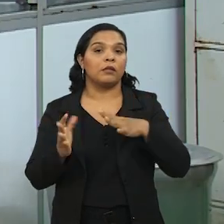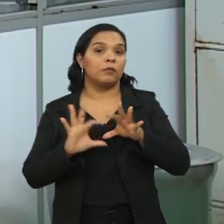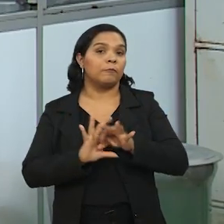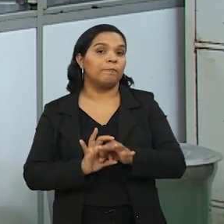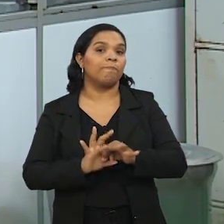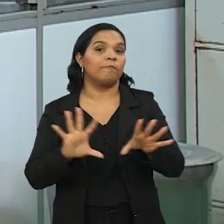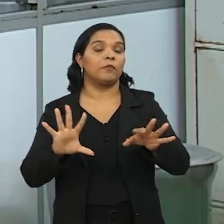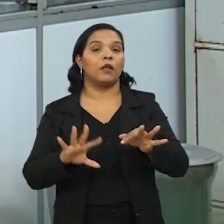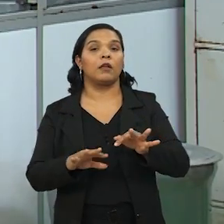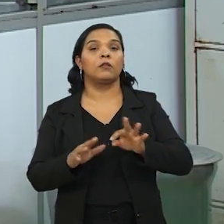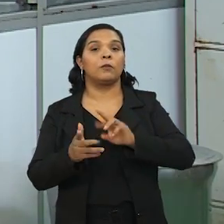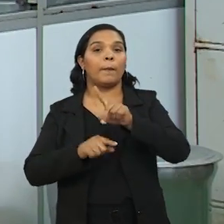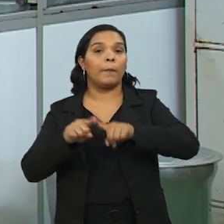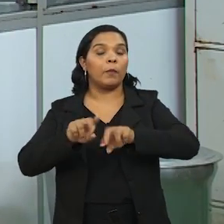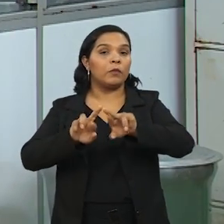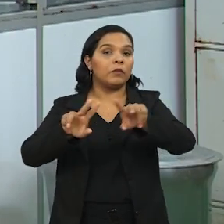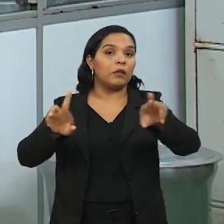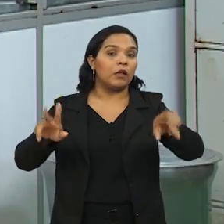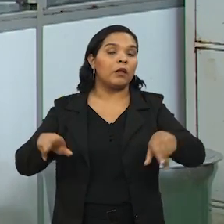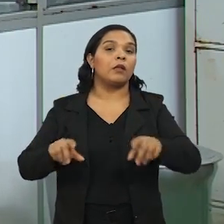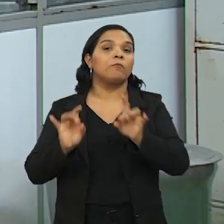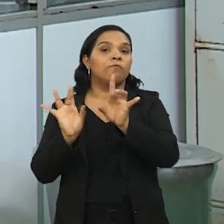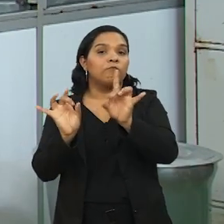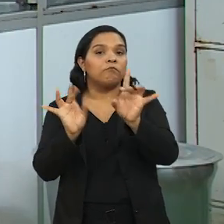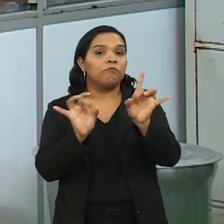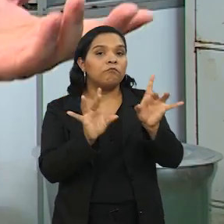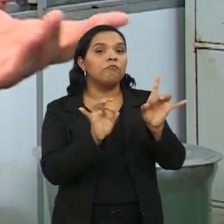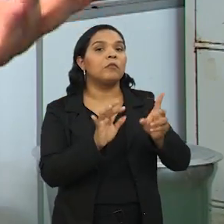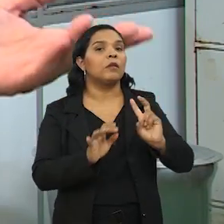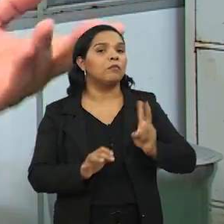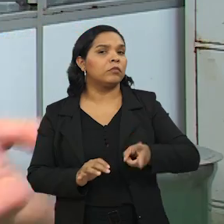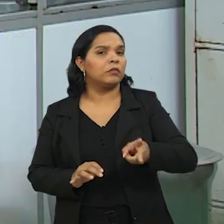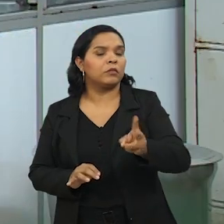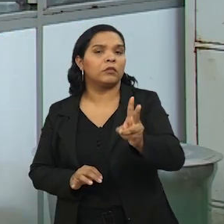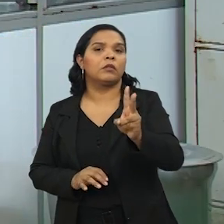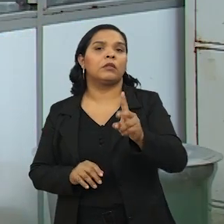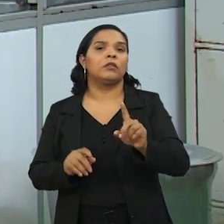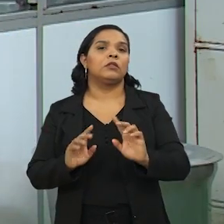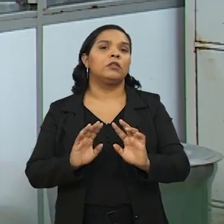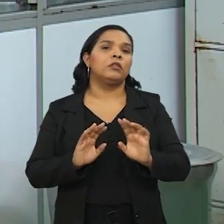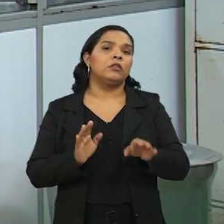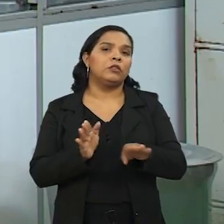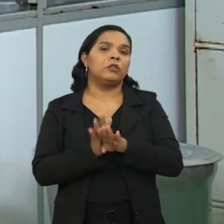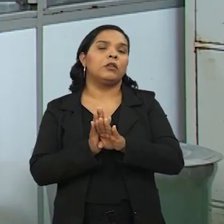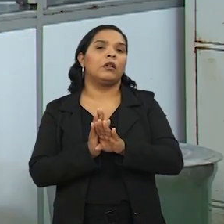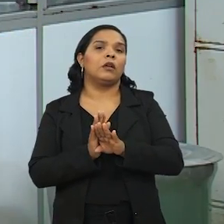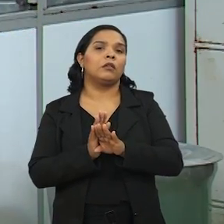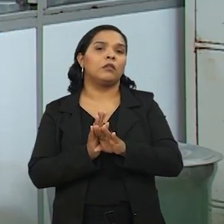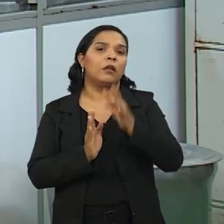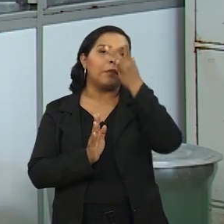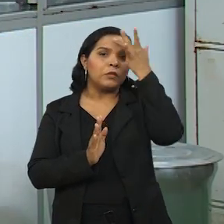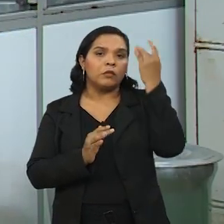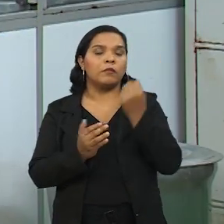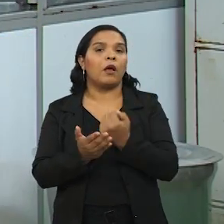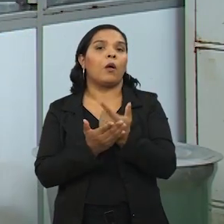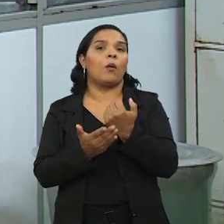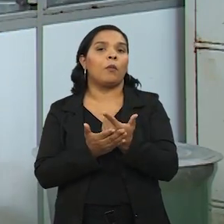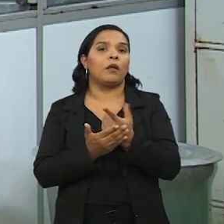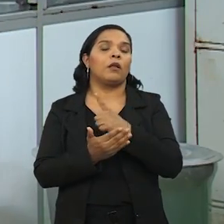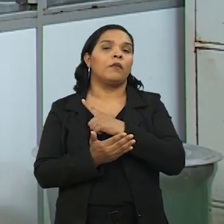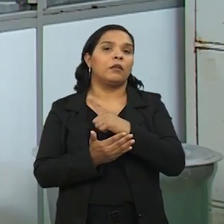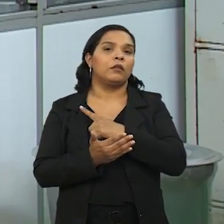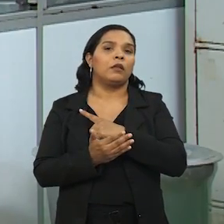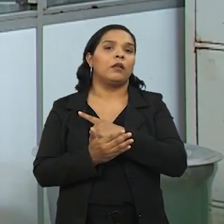ter disponibilidade de produtos diferenciados no mercado, melhor, estimulando produção contínua e chegando ao consumidor final. Esse é o consumidor que vai ter um